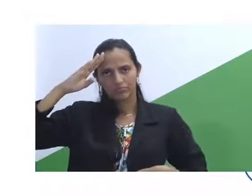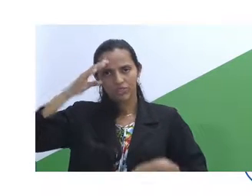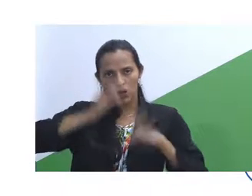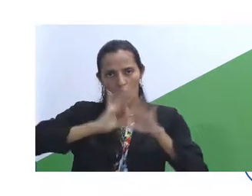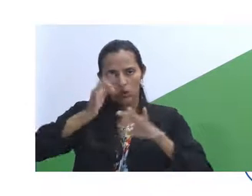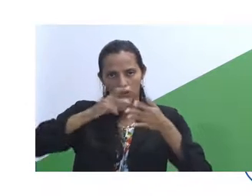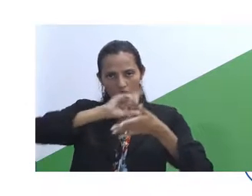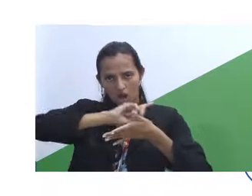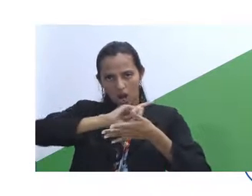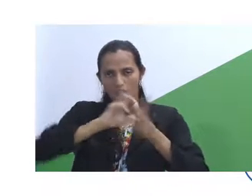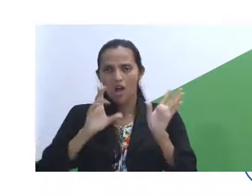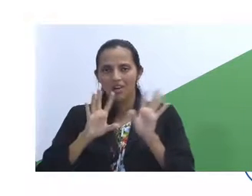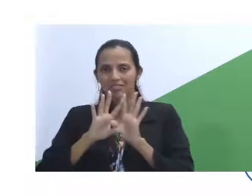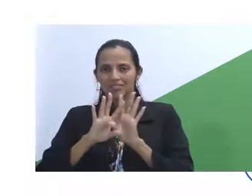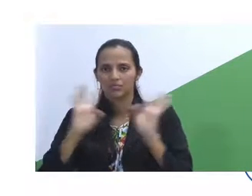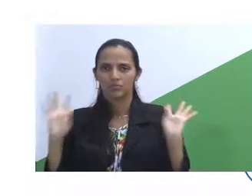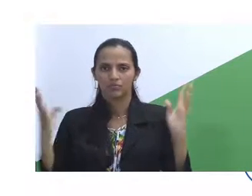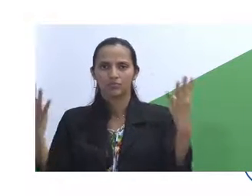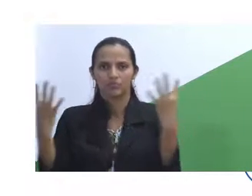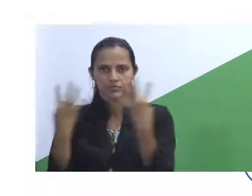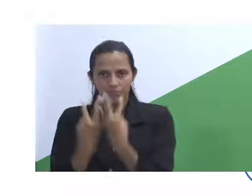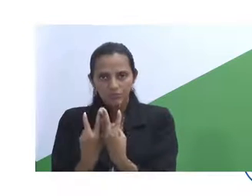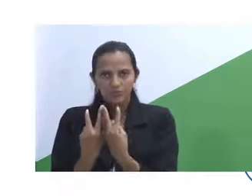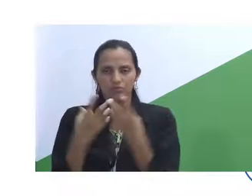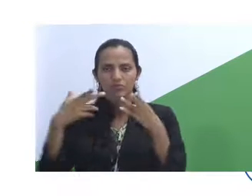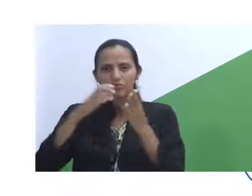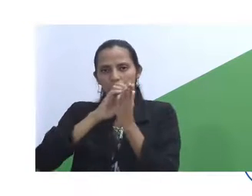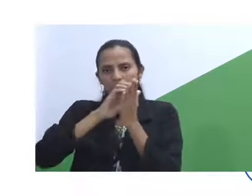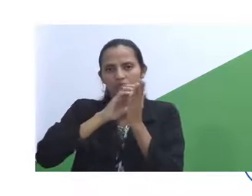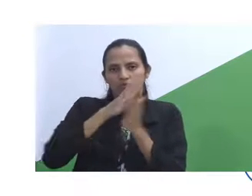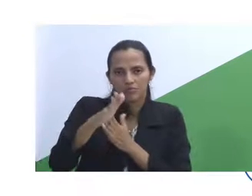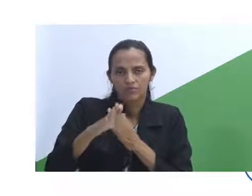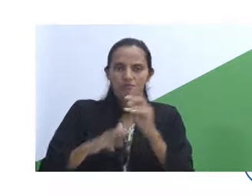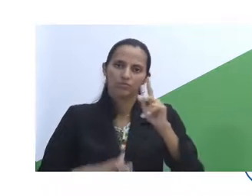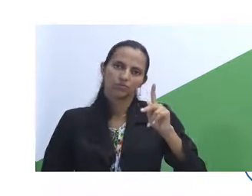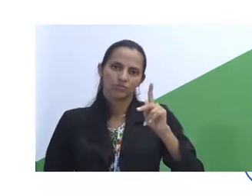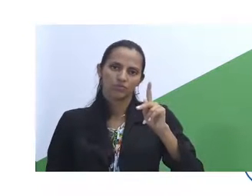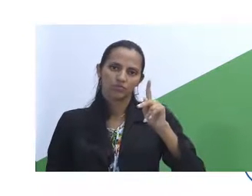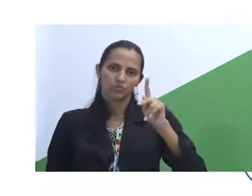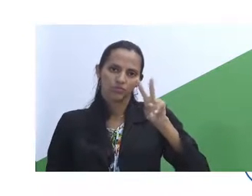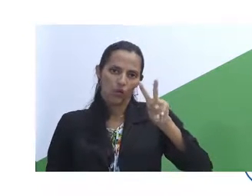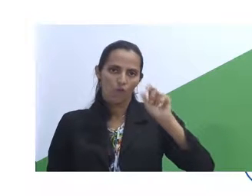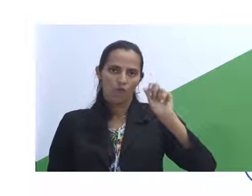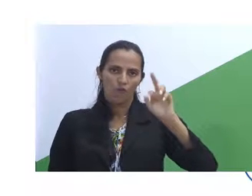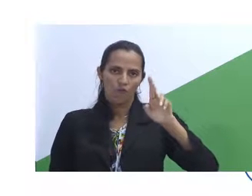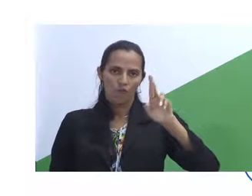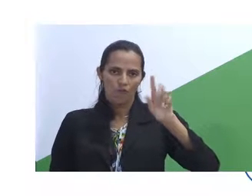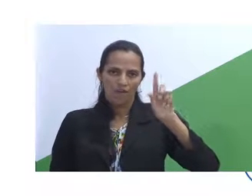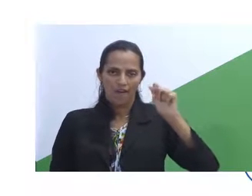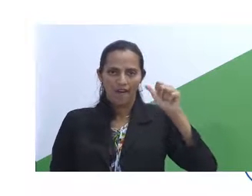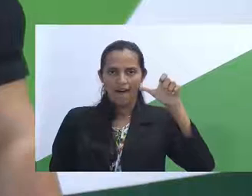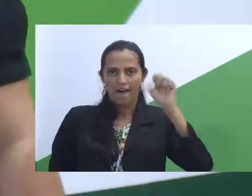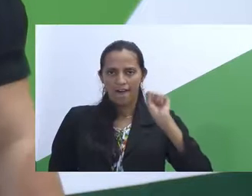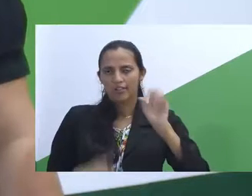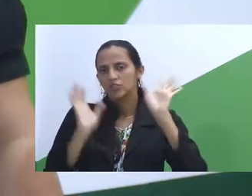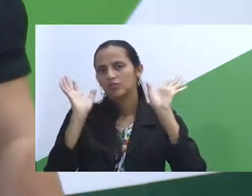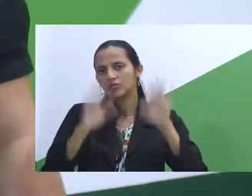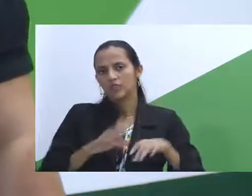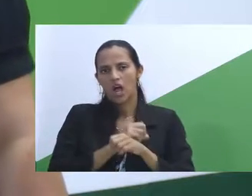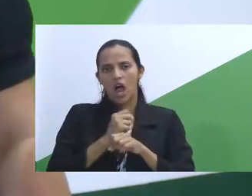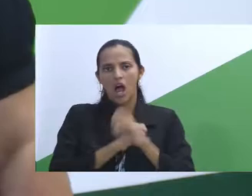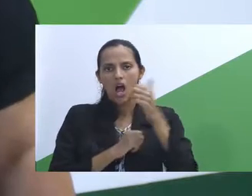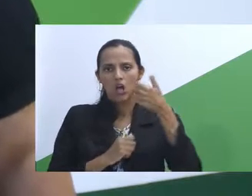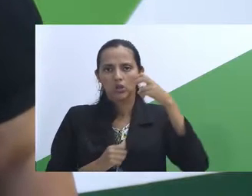Monteiro, cercaram o Palavra, do governo e forçaram, então, Vargas a renunciar. Chegava, assim, então, aí, os 15